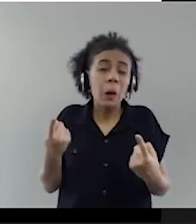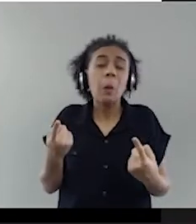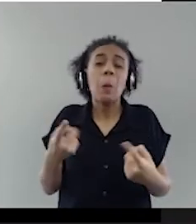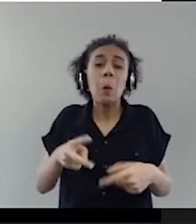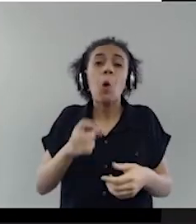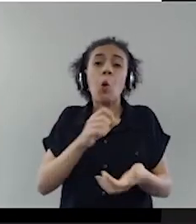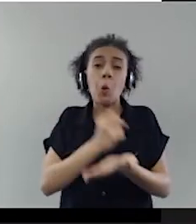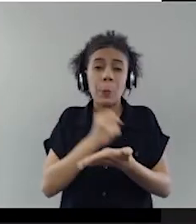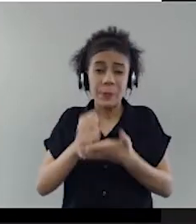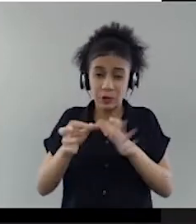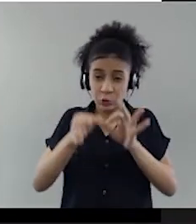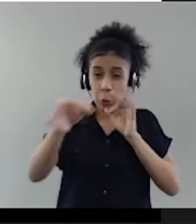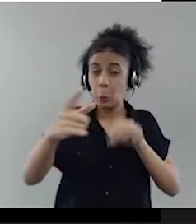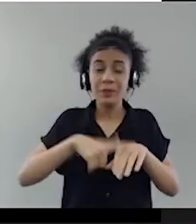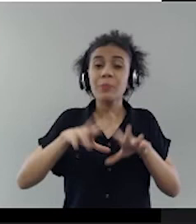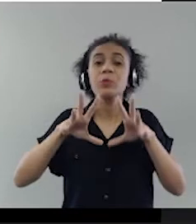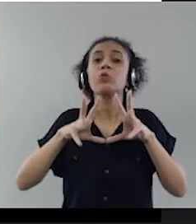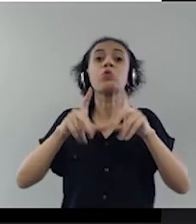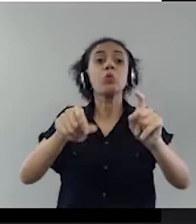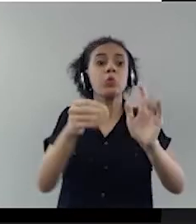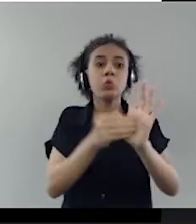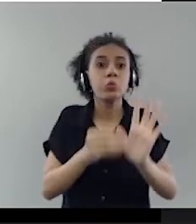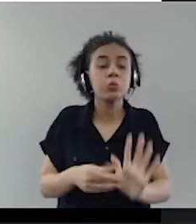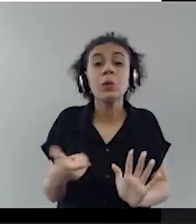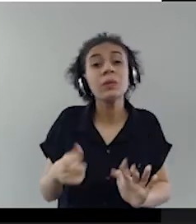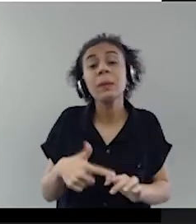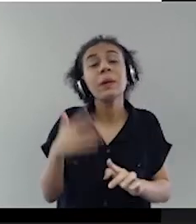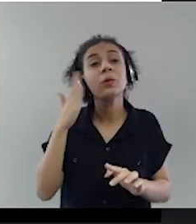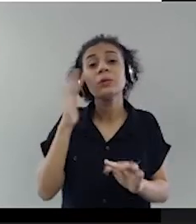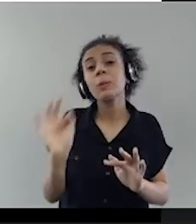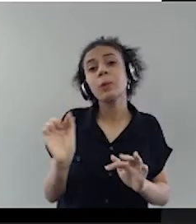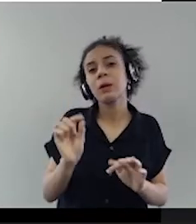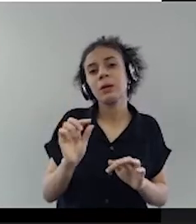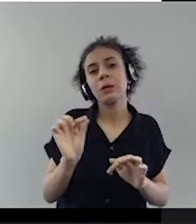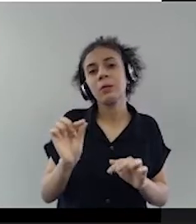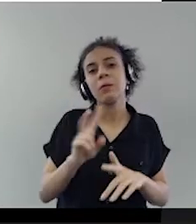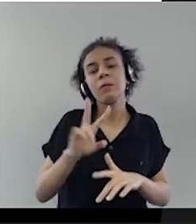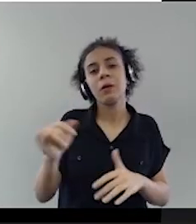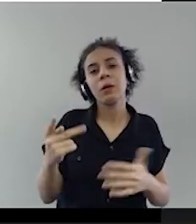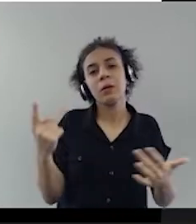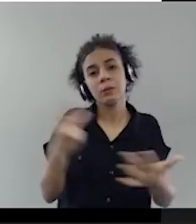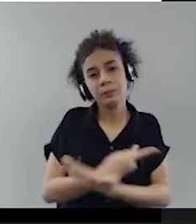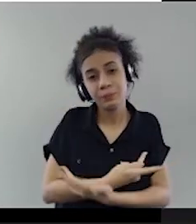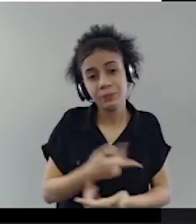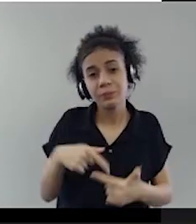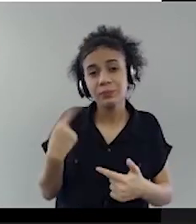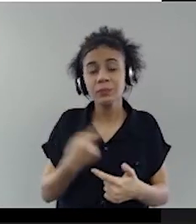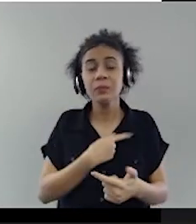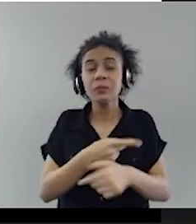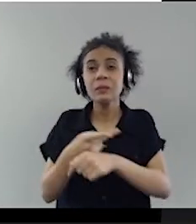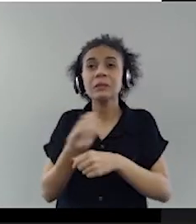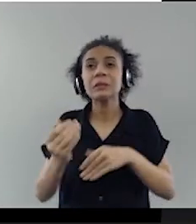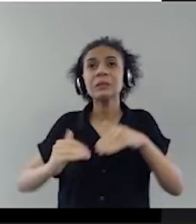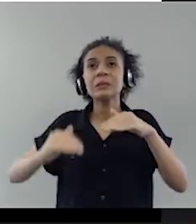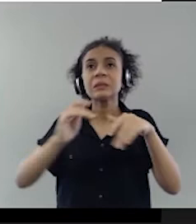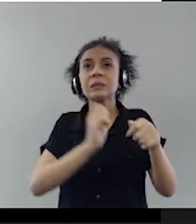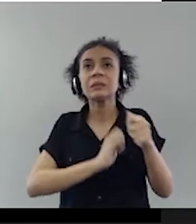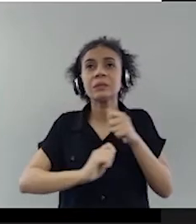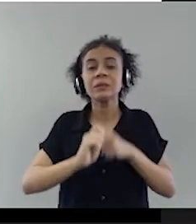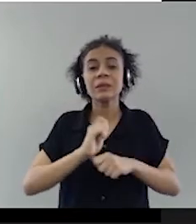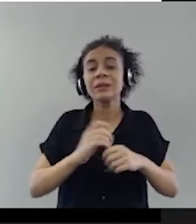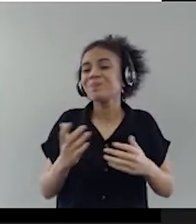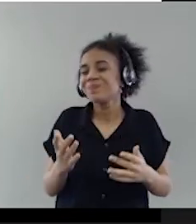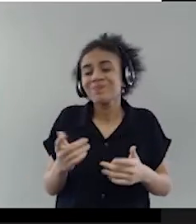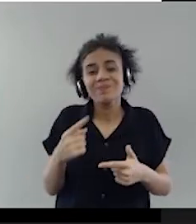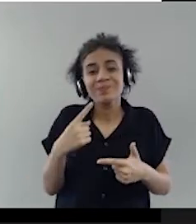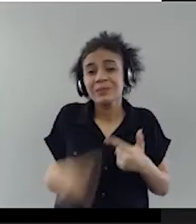deliberadamente incompletos. E, nesse sentido, buscar o equilíbrio econômico-financeiro no momento T0 não faz sentido, porque você vai